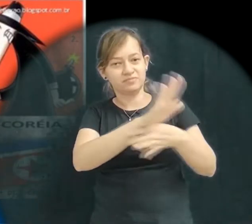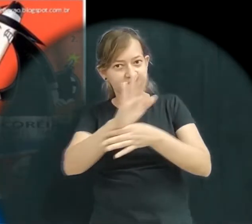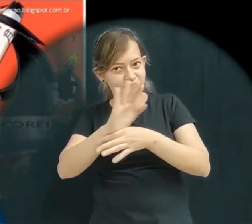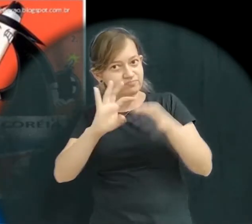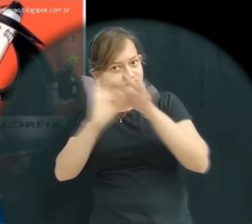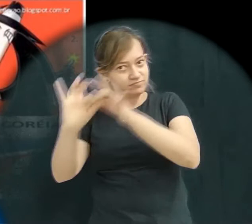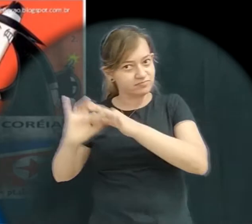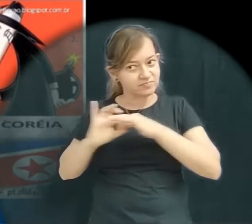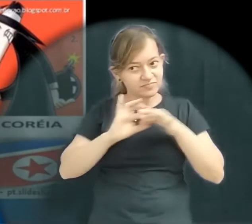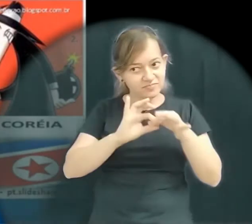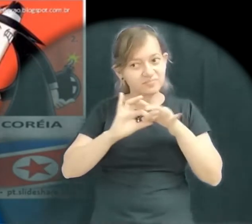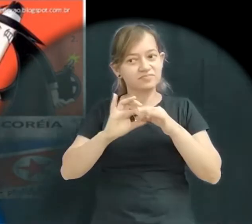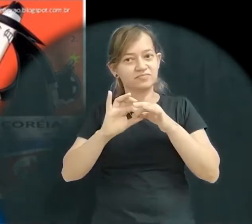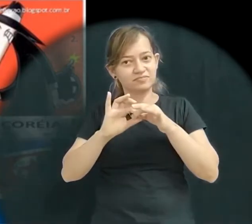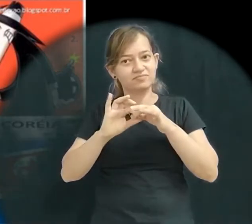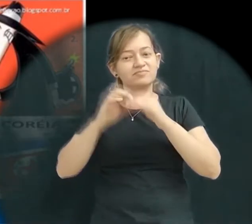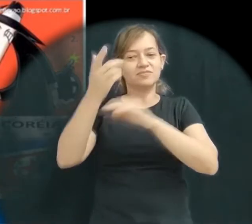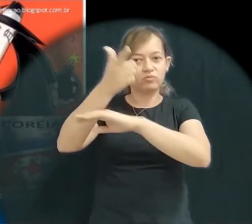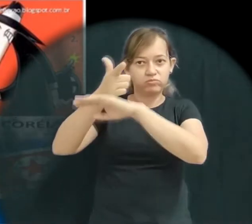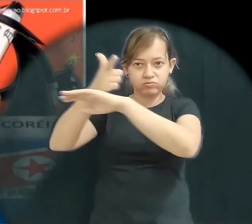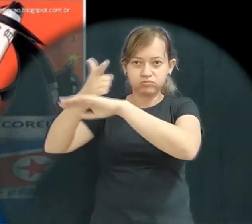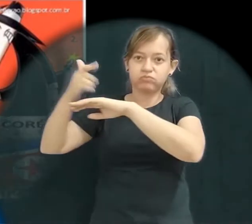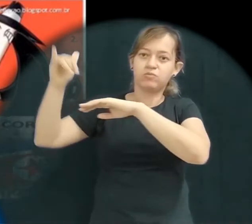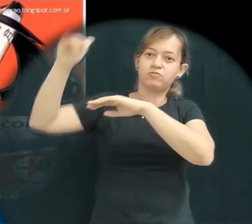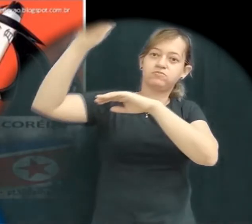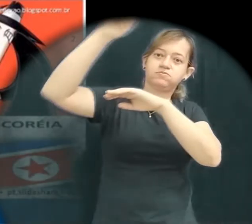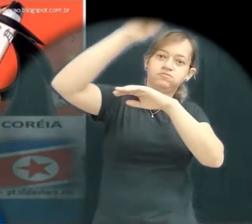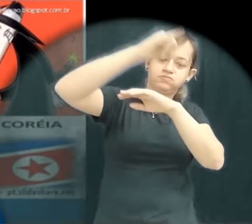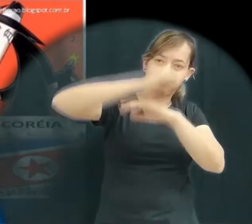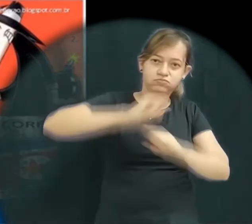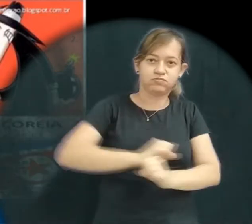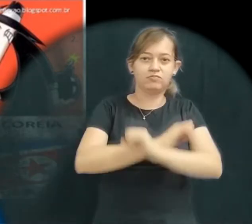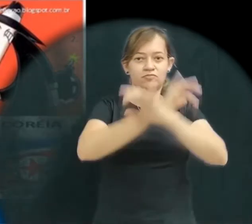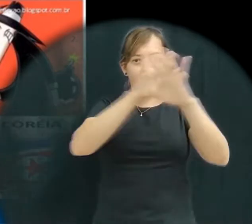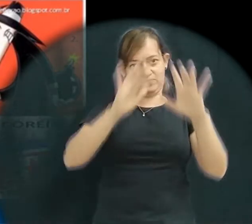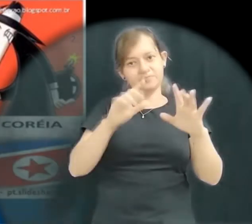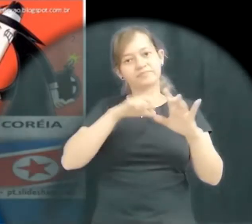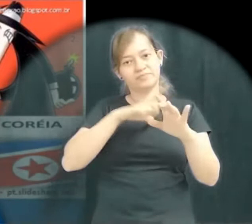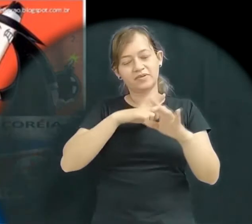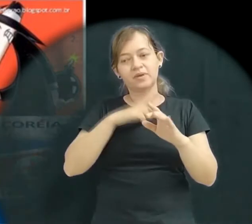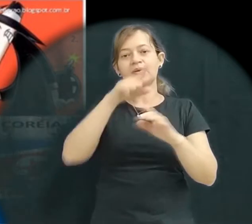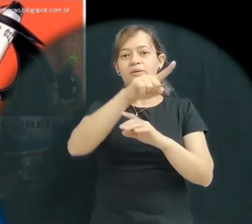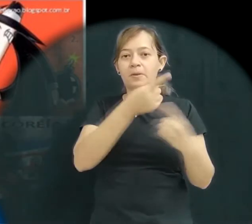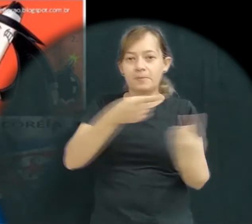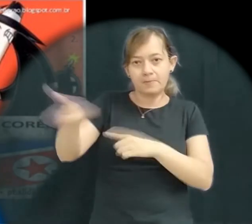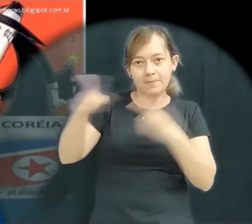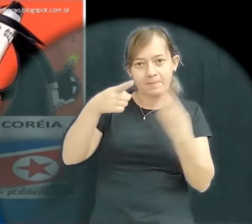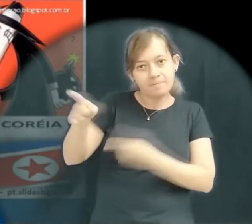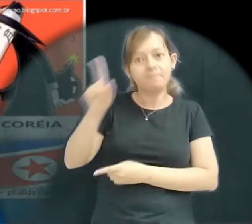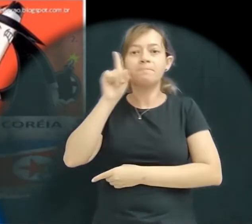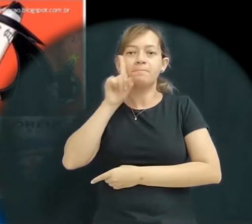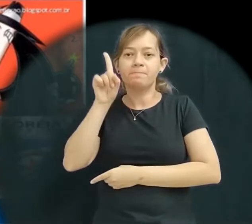União Soviética levar mísseis nucleares para o seu território, e isso provocando e ameaçando os Estados